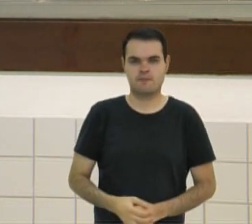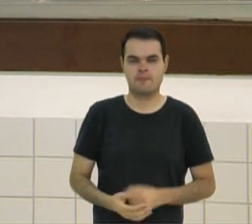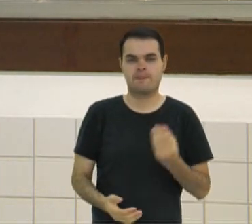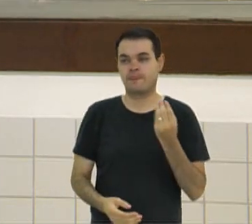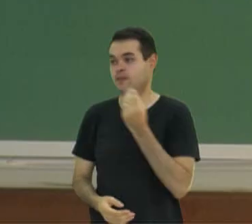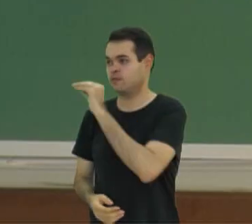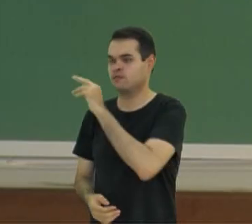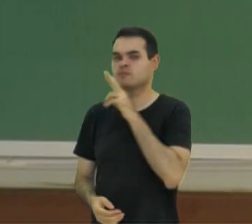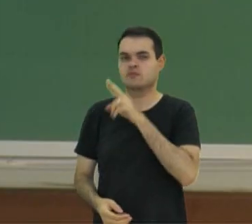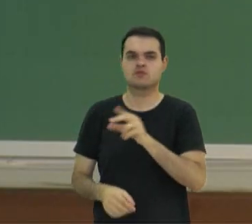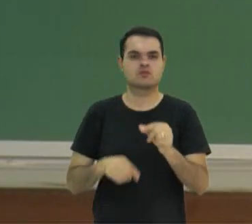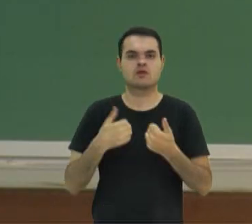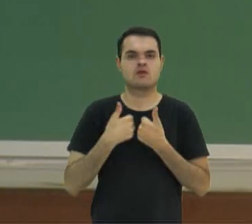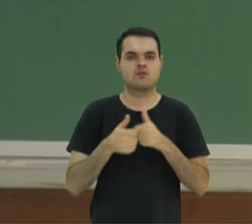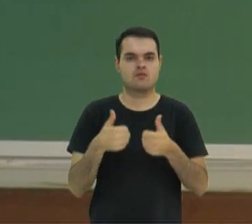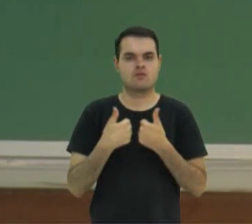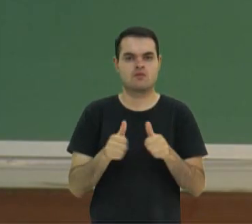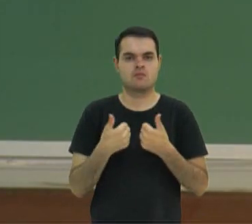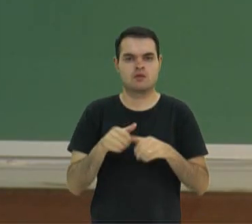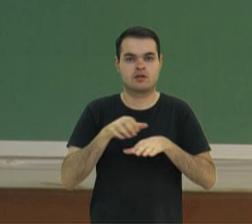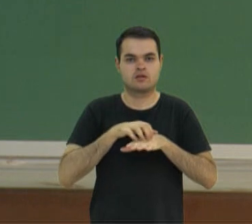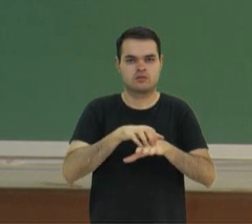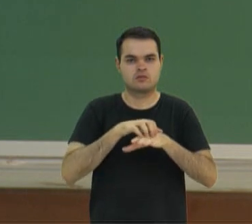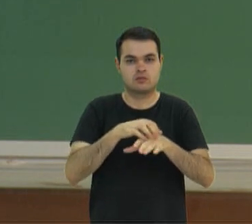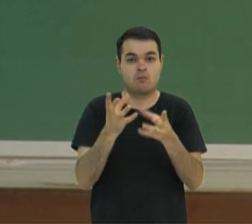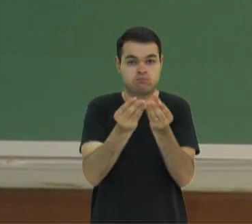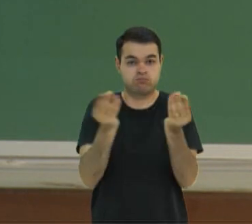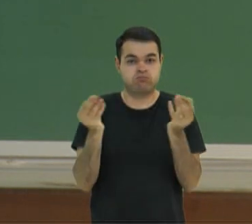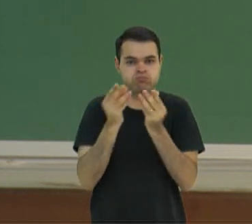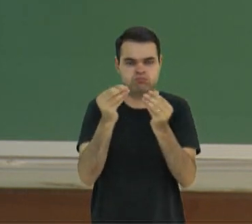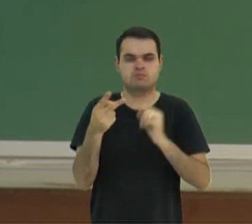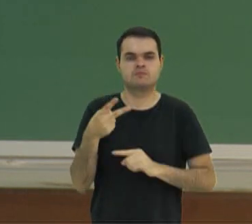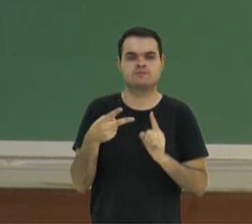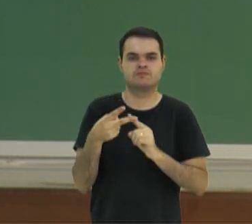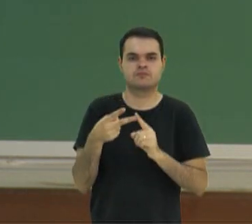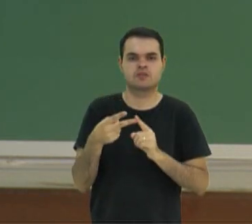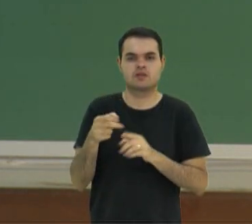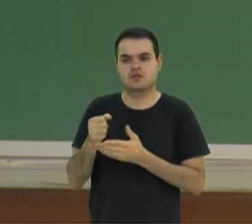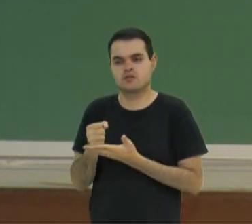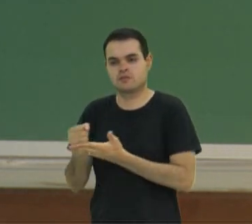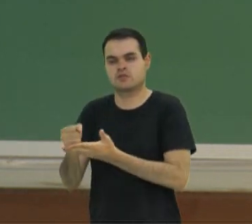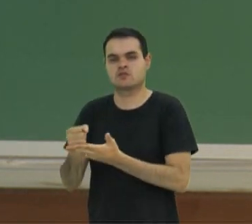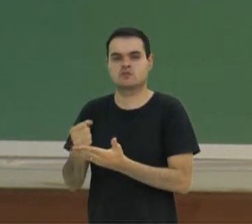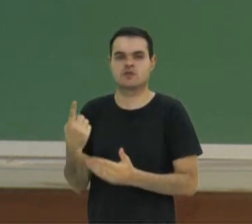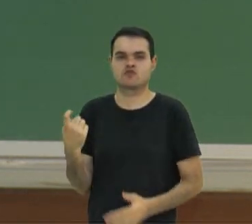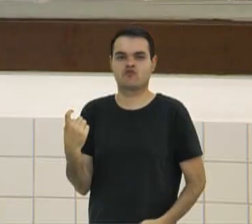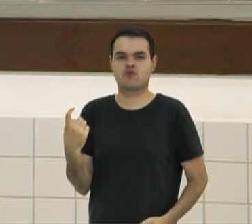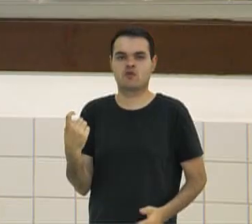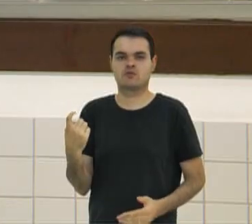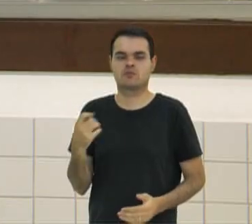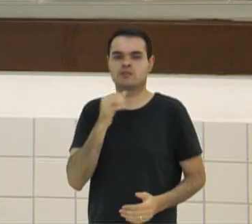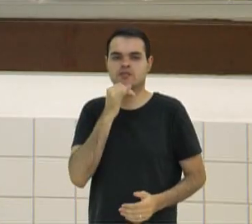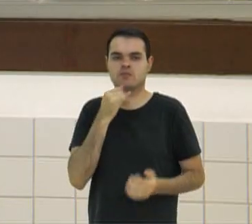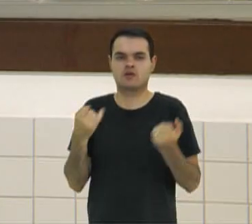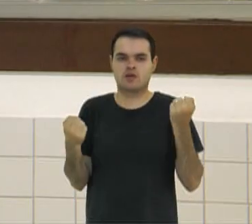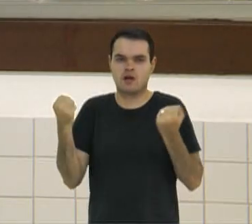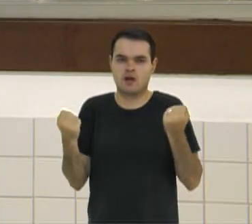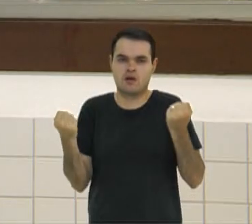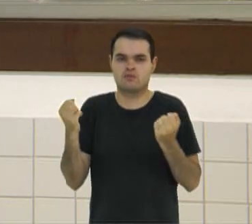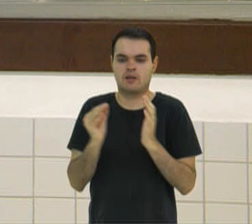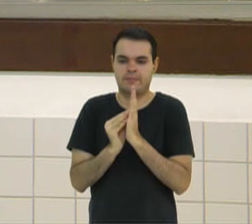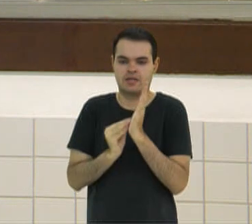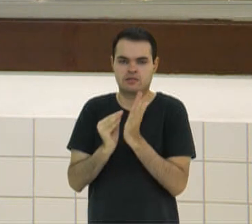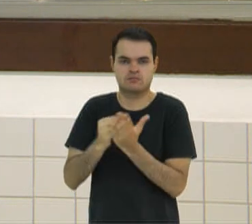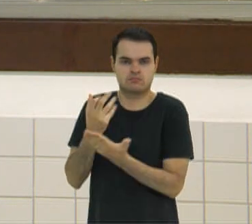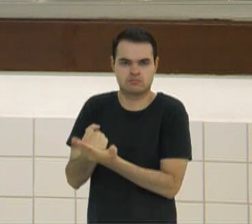podemos acrescentar o ônibus, que é o nosso transporte de massa, e o transporte individual com o uso de aplicativos, né, dos carros e tudo mais, além do